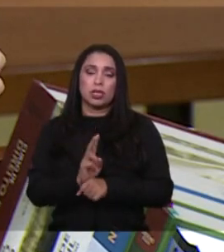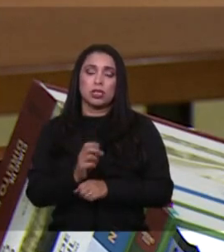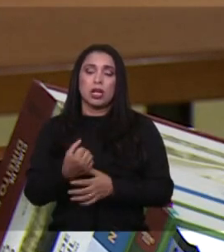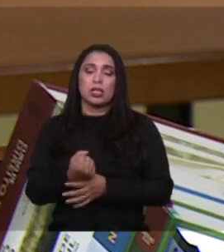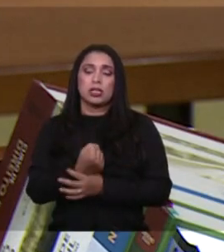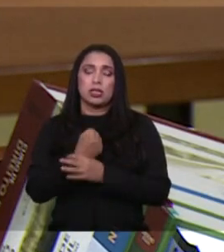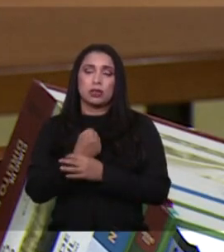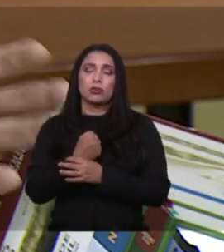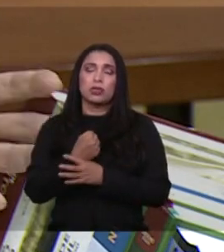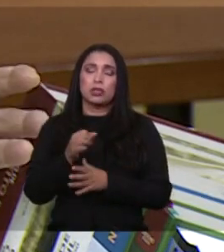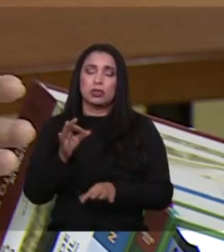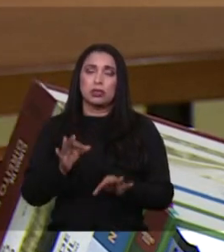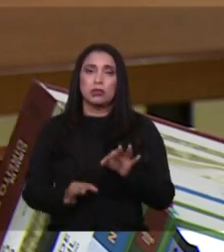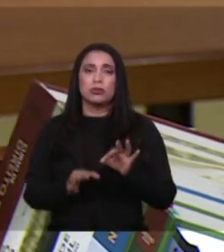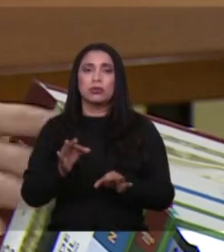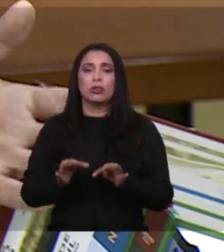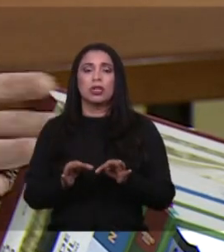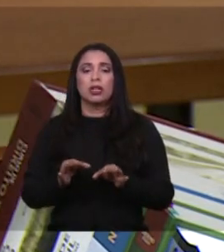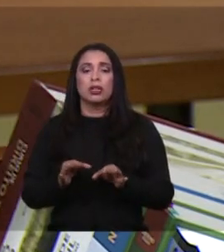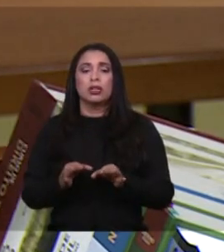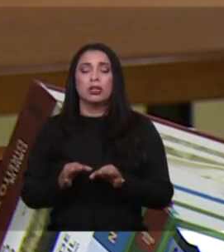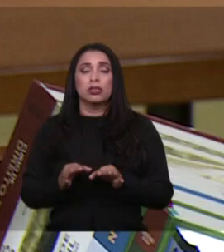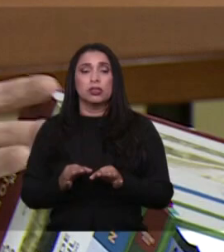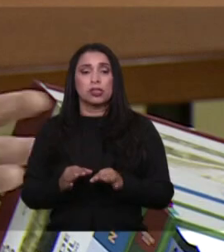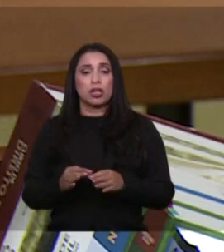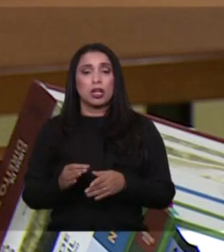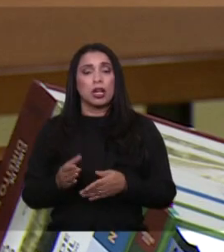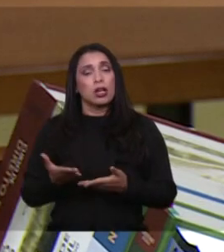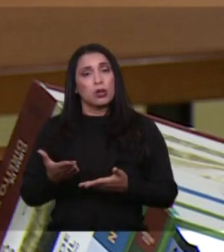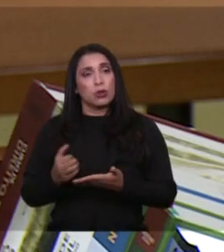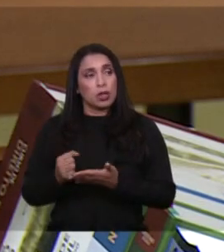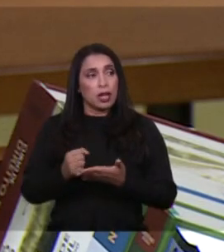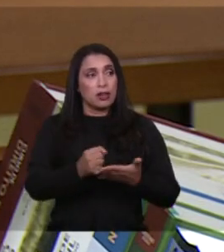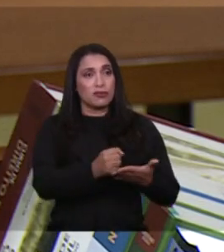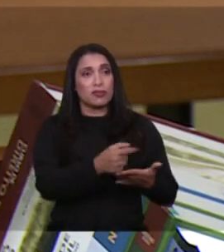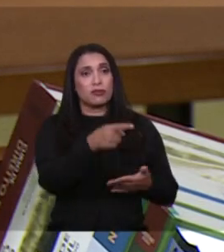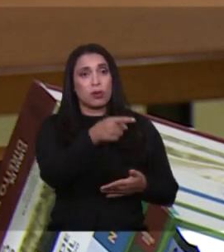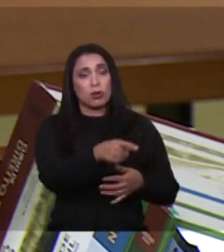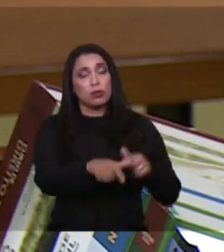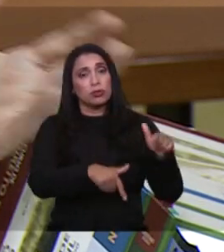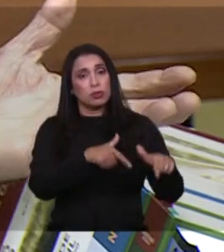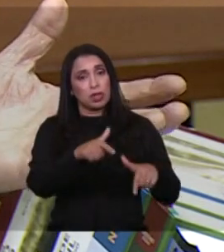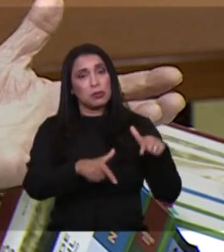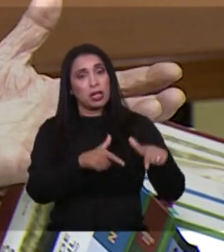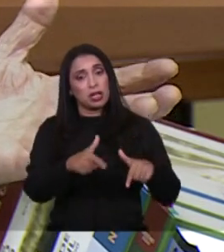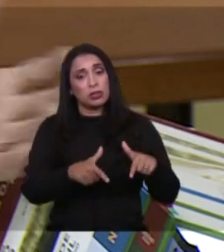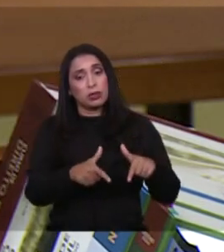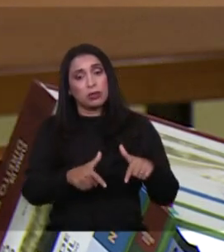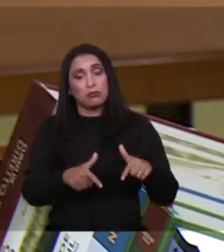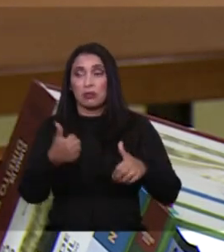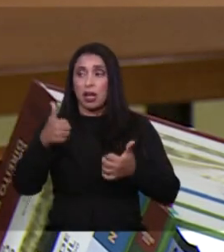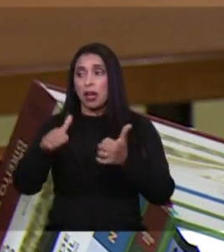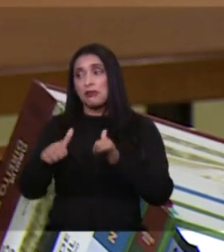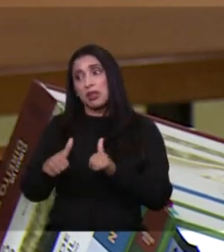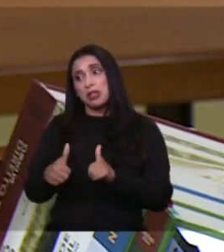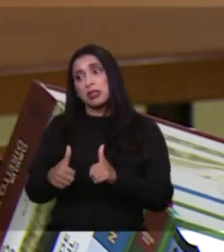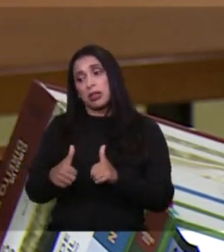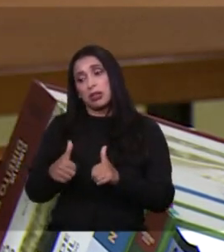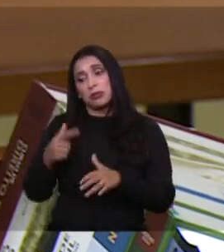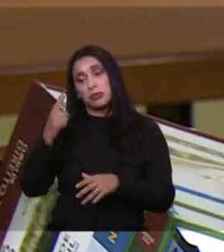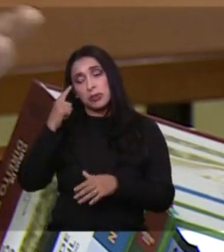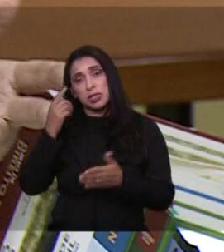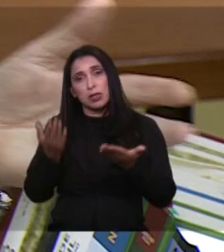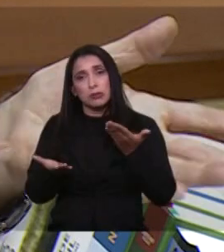segurança jurídica. Em favor de quem? Em favor do empregado, em favor do trabalhador. Nós fizemos uma ponderação.